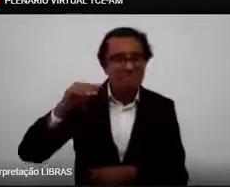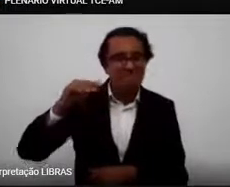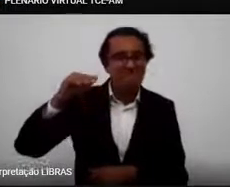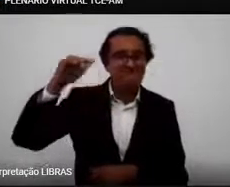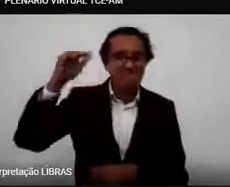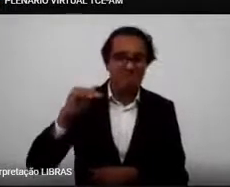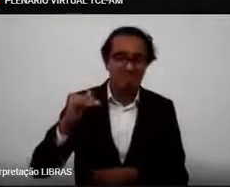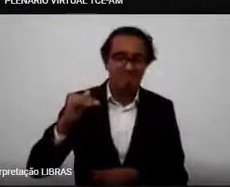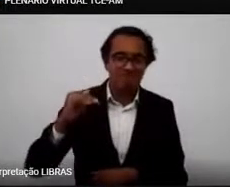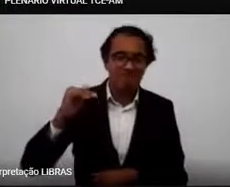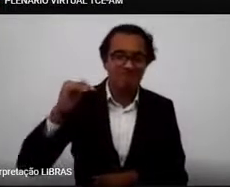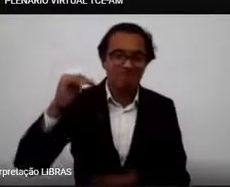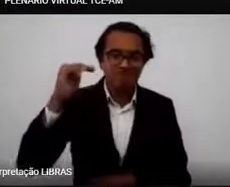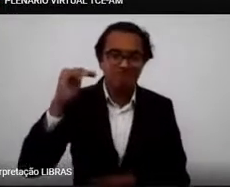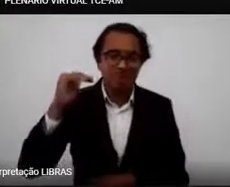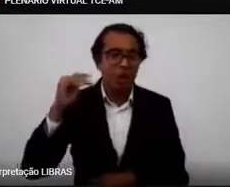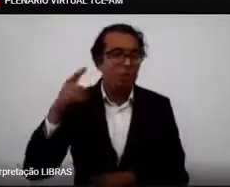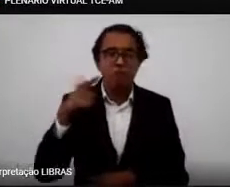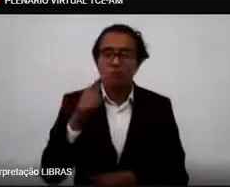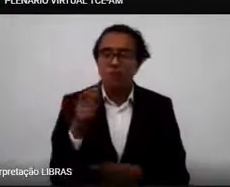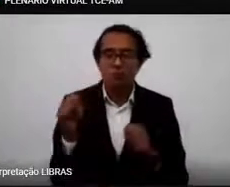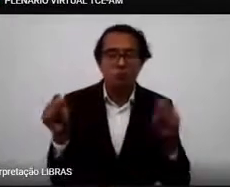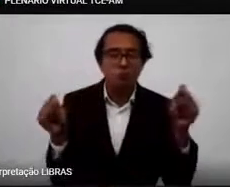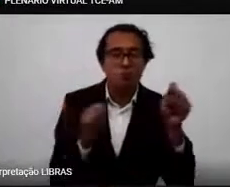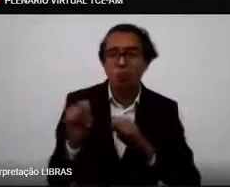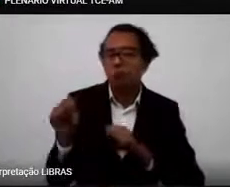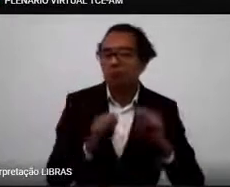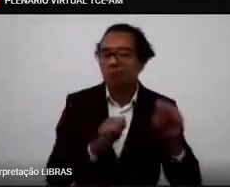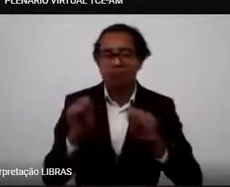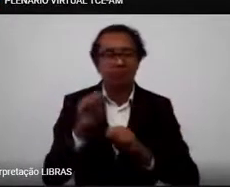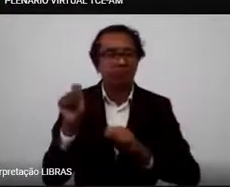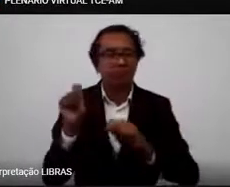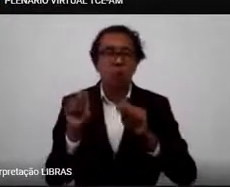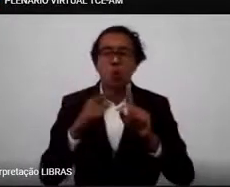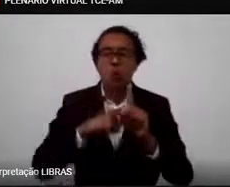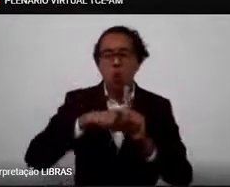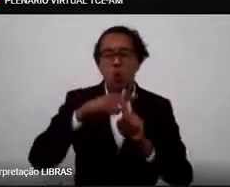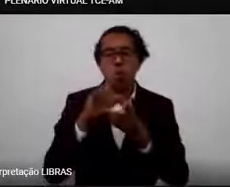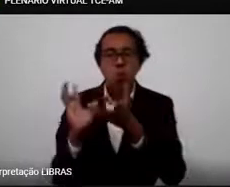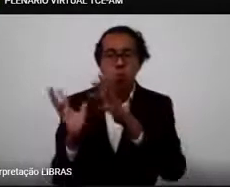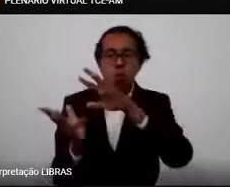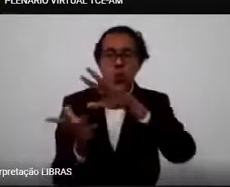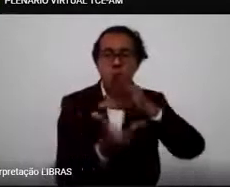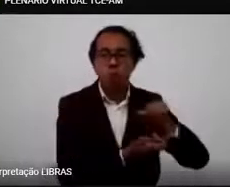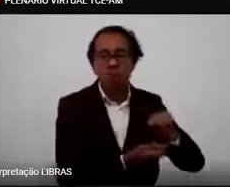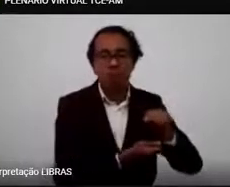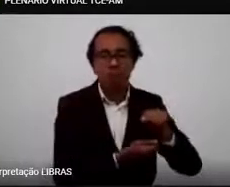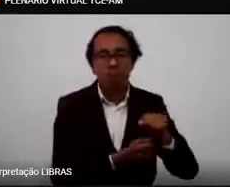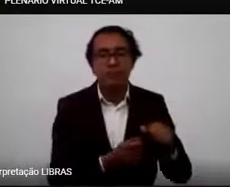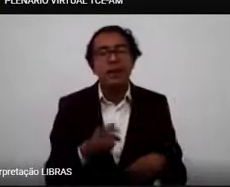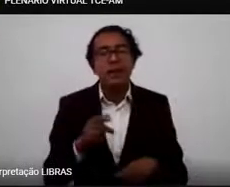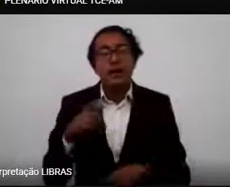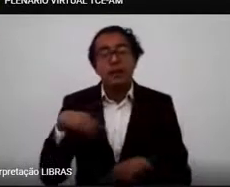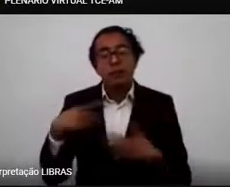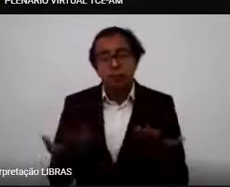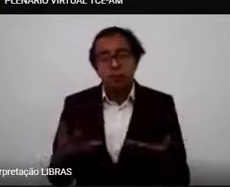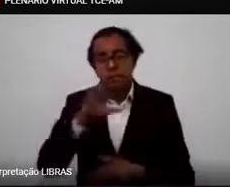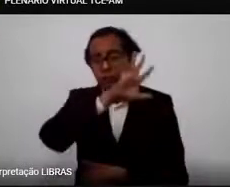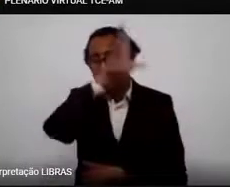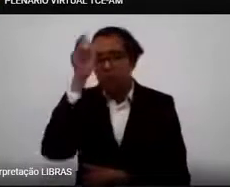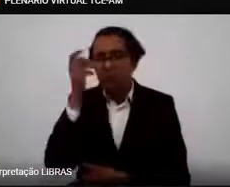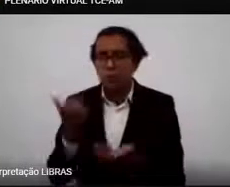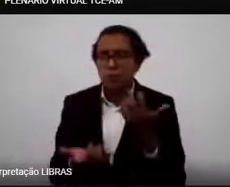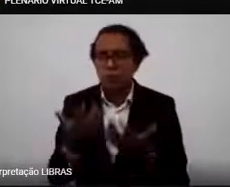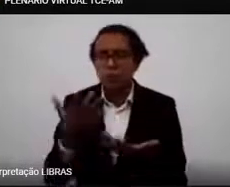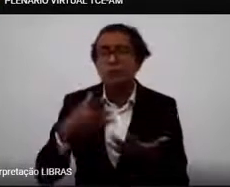controle do aquecimento global e a floresta ficando mais vulnerável ao fogo, e o fogo ainda sendo muito utilizado na agricultura tropical, que